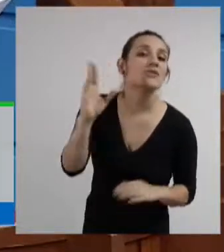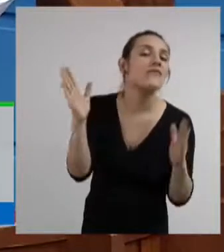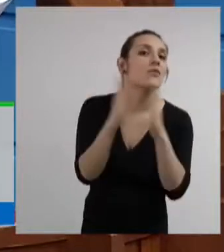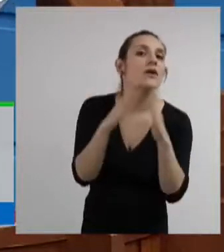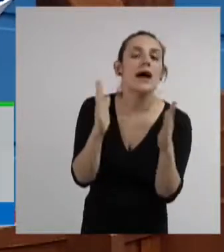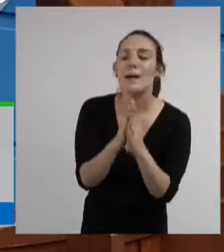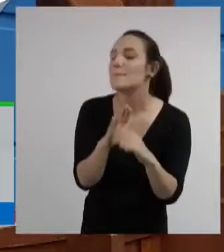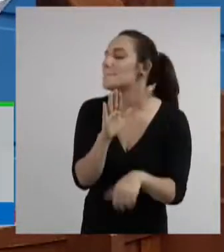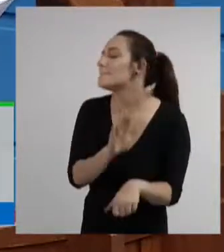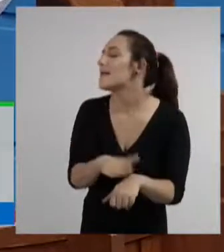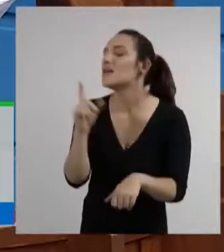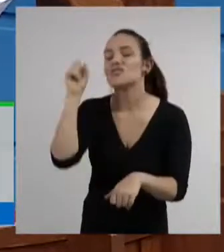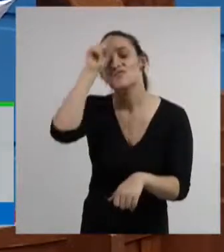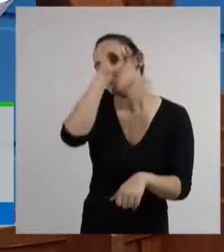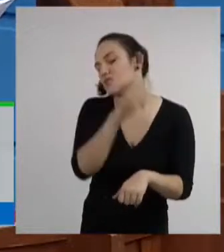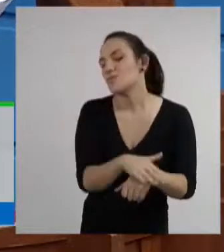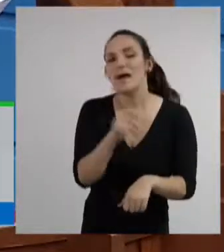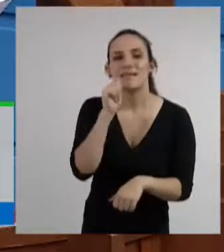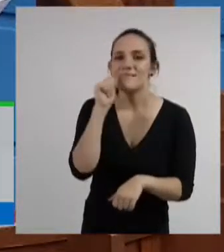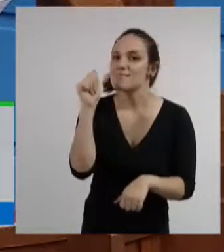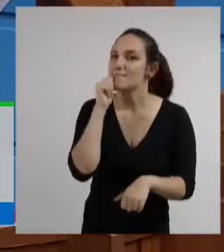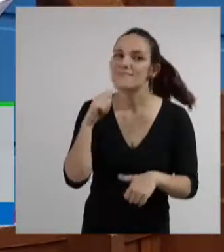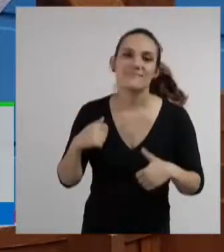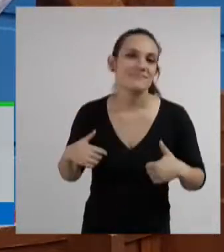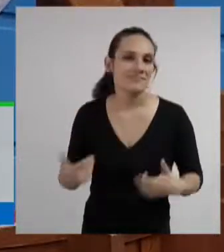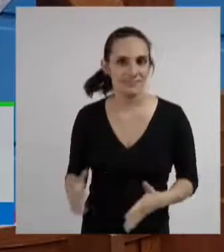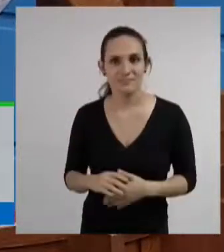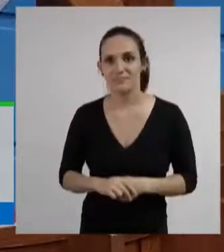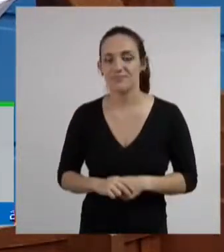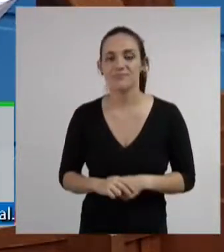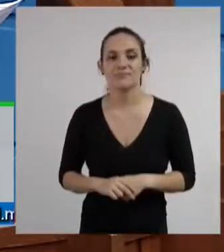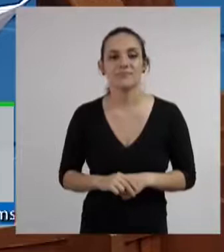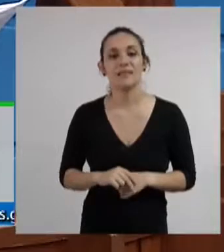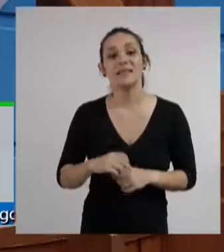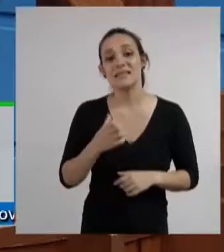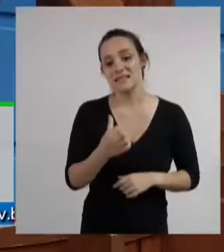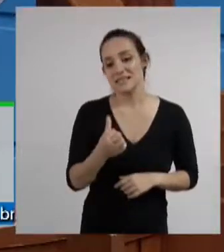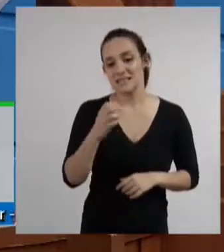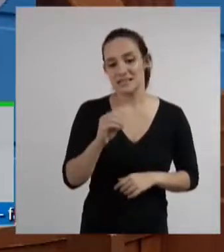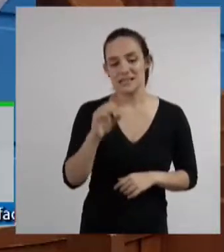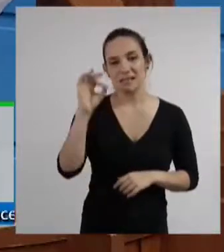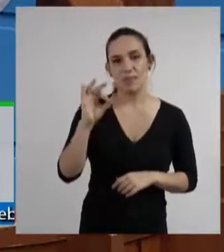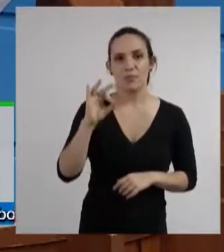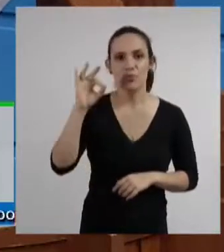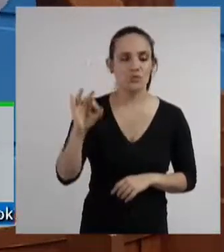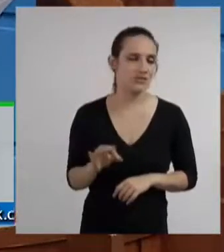ele aumenta, a incidência sobe para